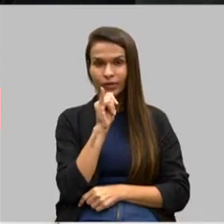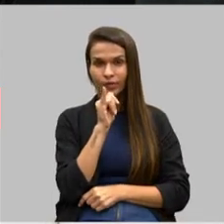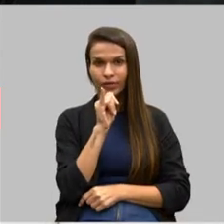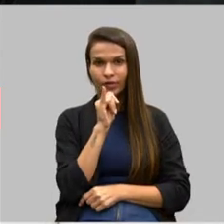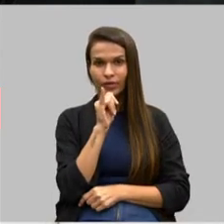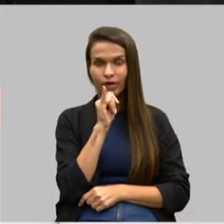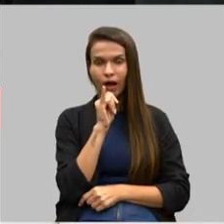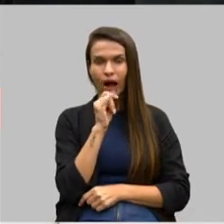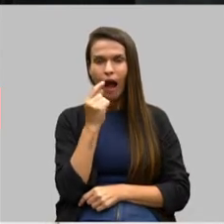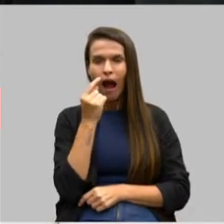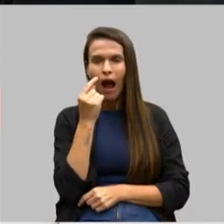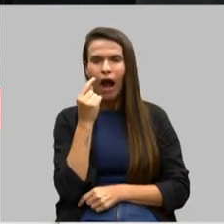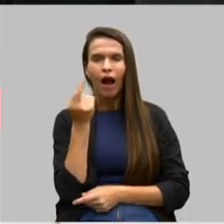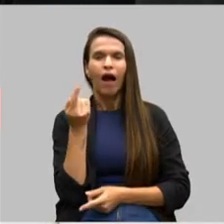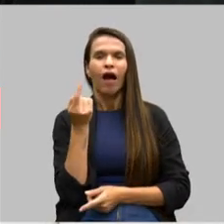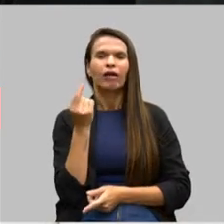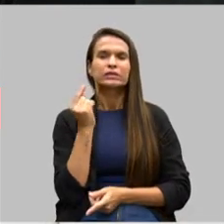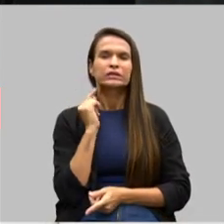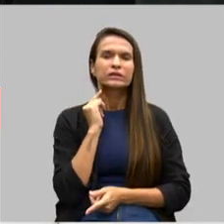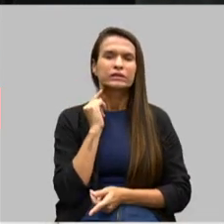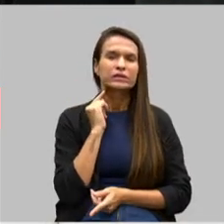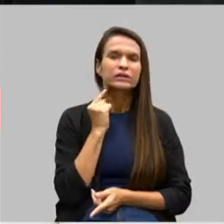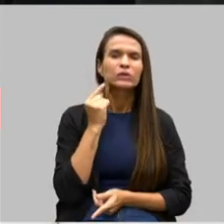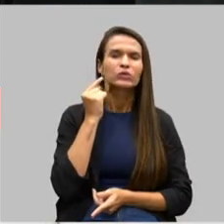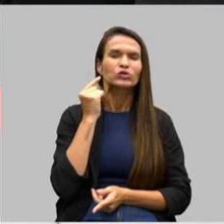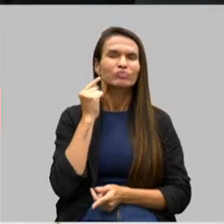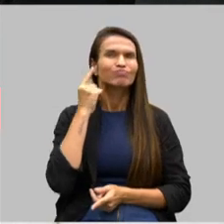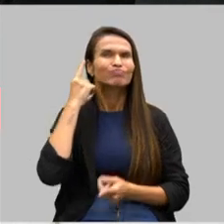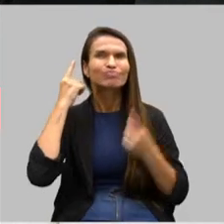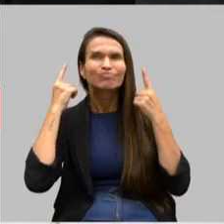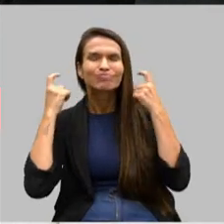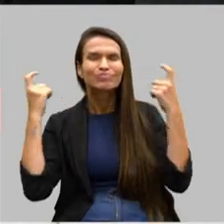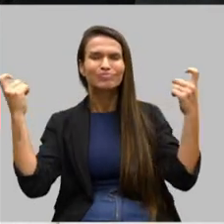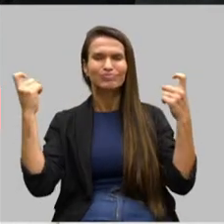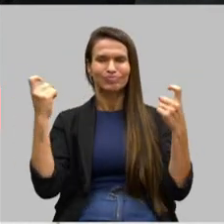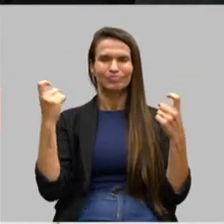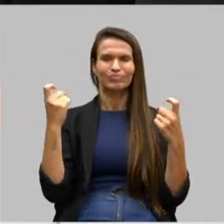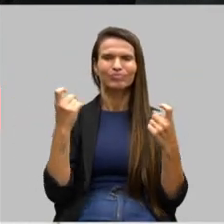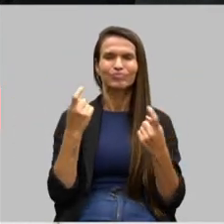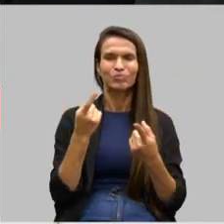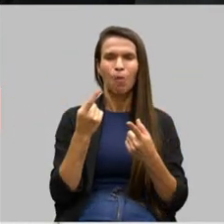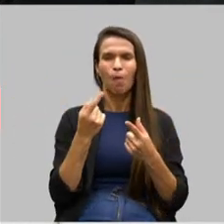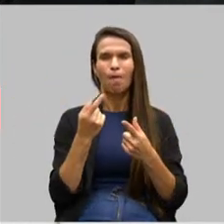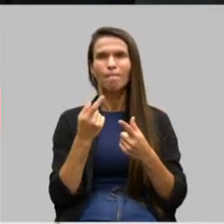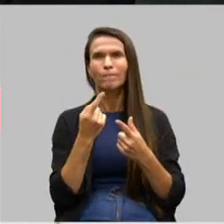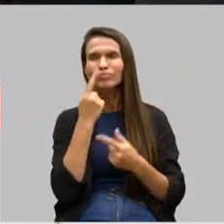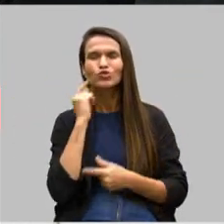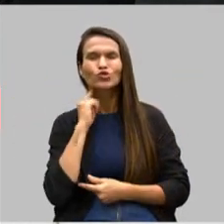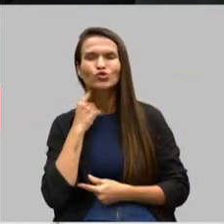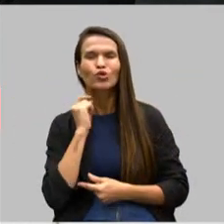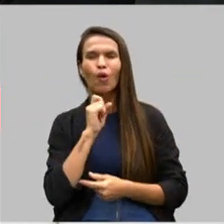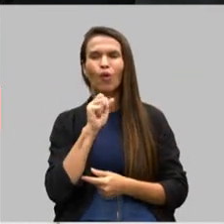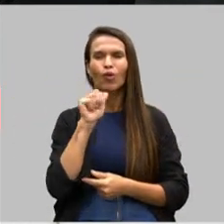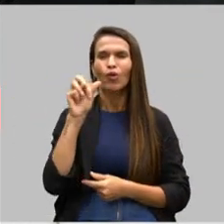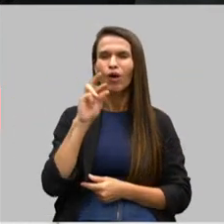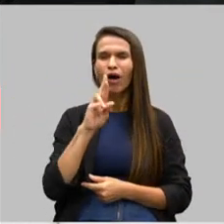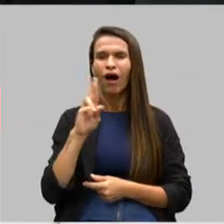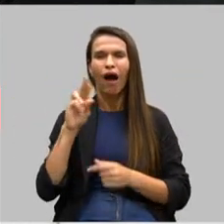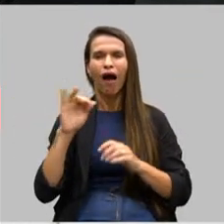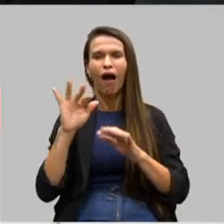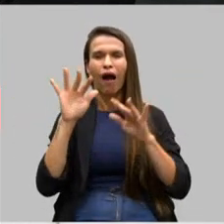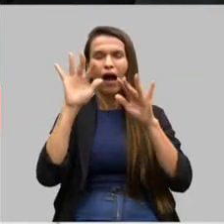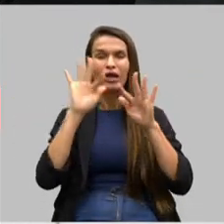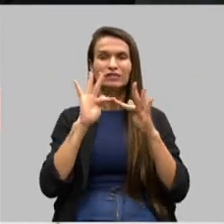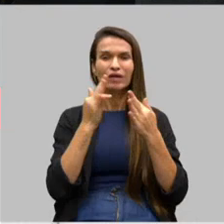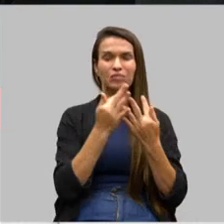a poluição sonora, poluição do ar, poluição dos recursos hídricos, né? As famílias que, às vezes, têm que